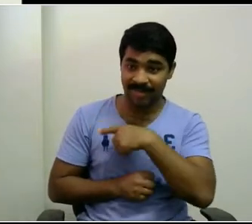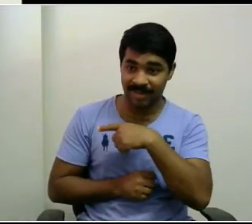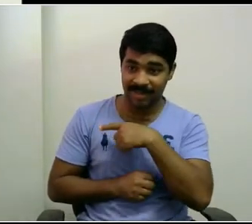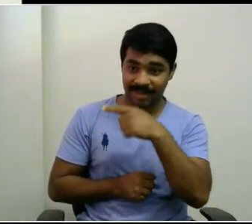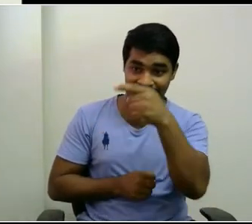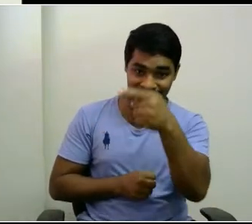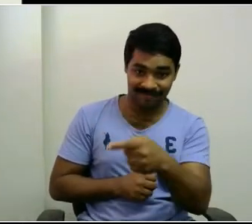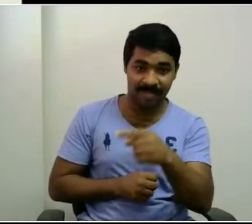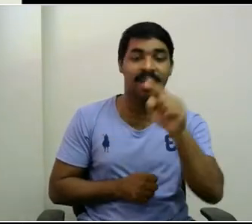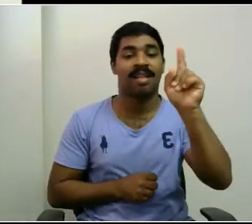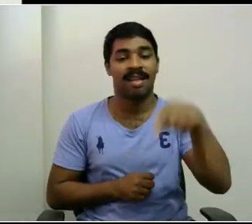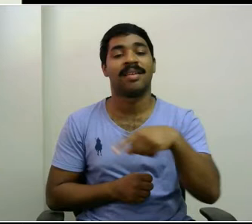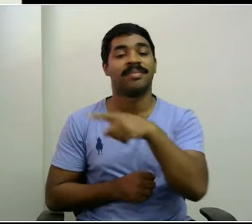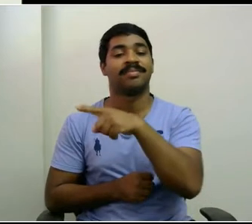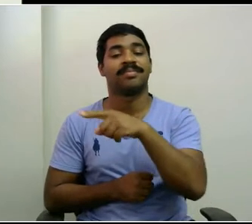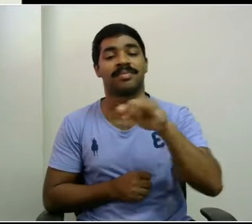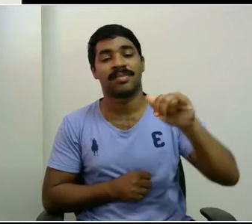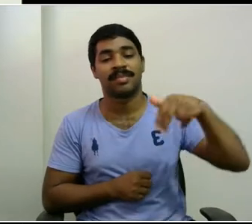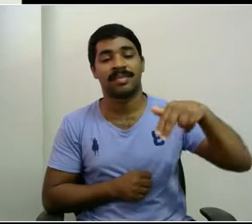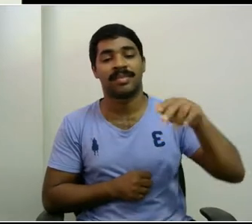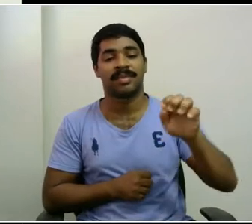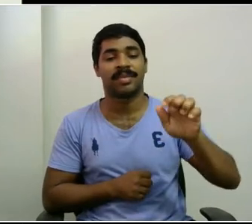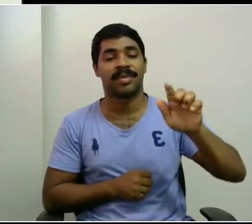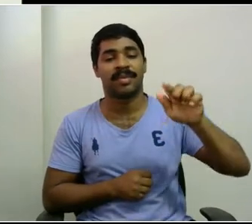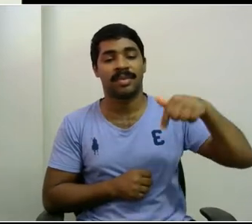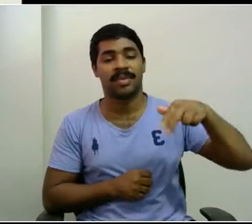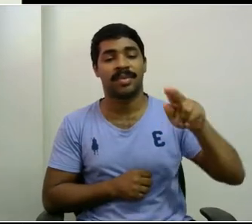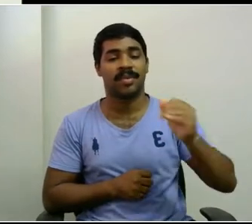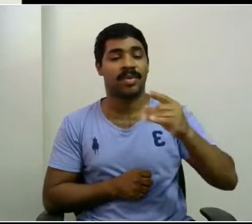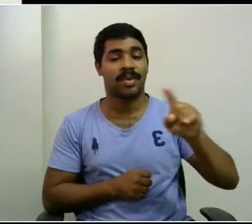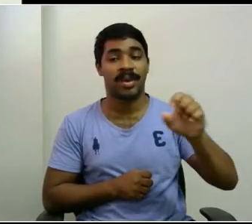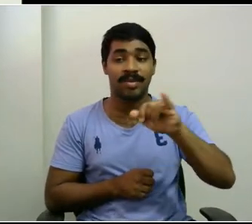palavras, é quando aparecer um desses símbolos aqui.